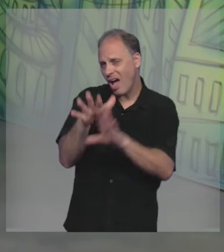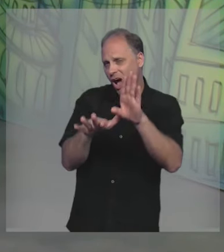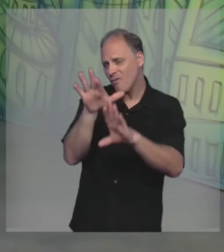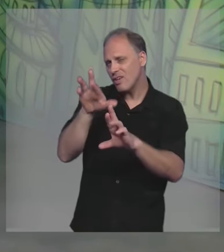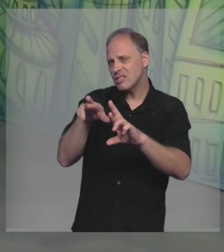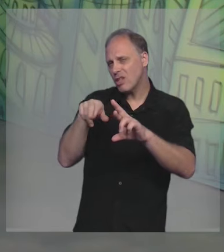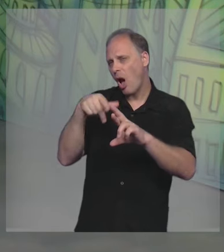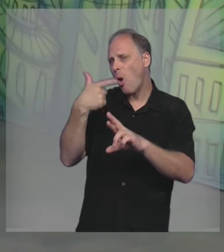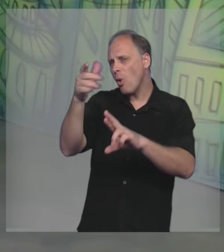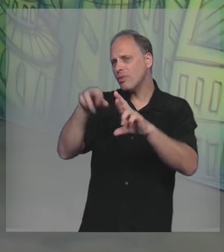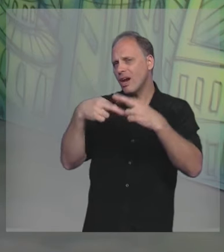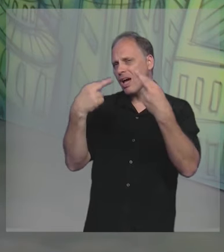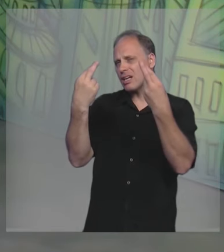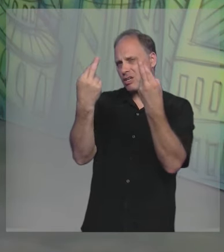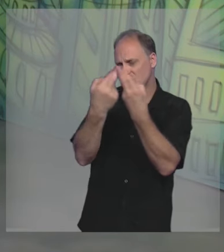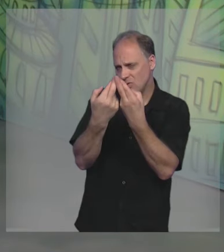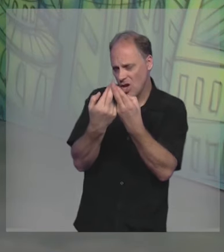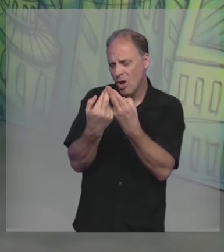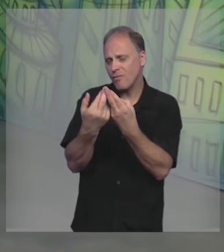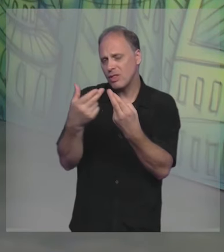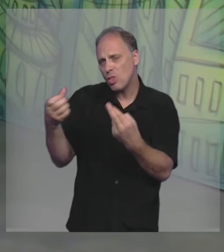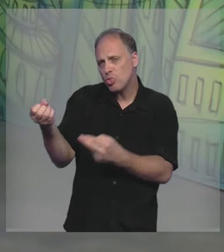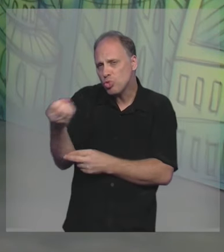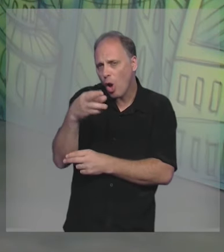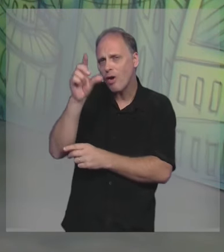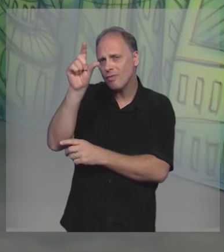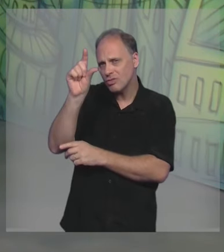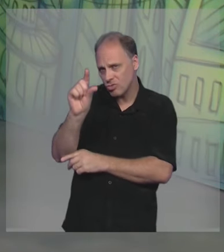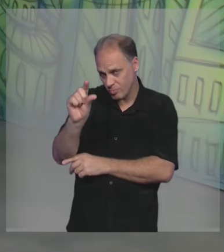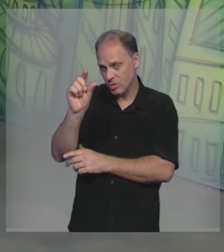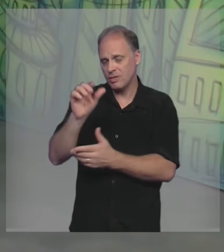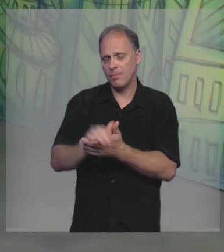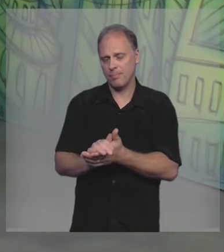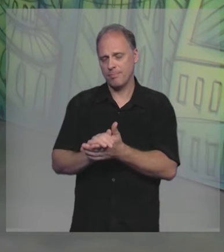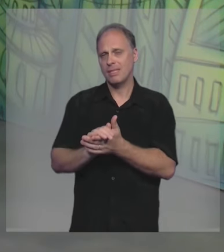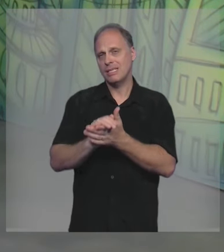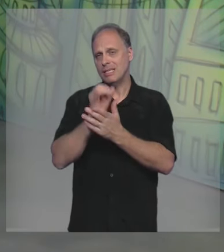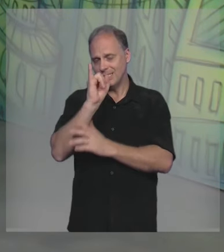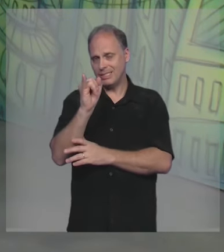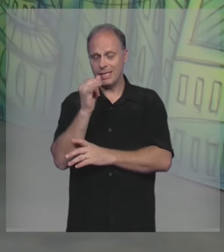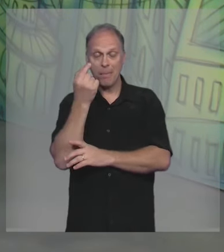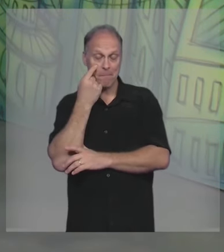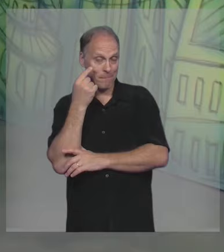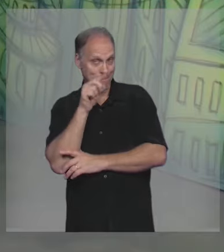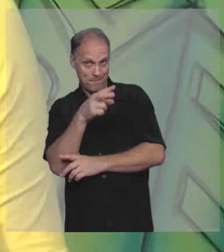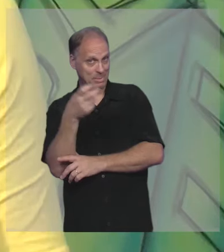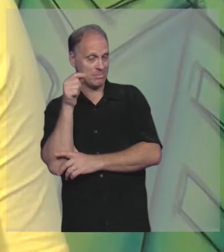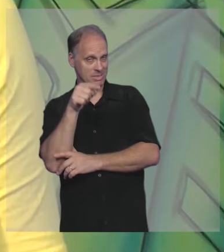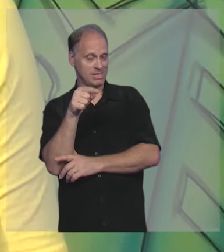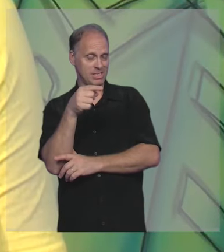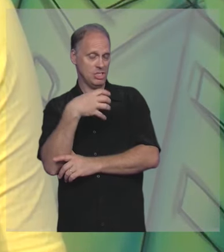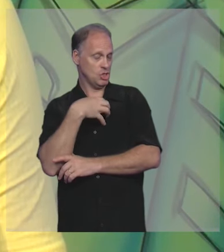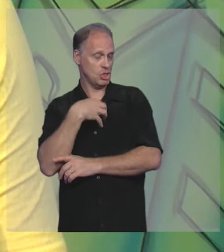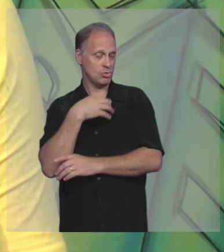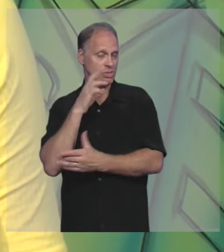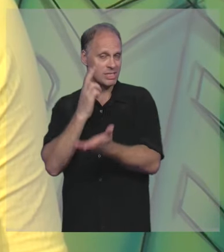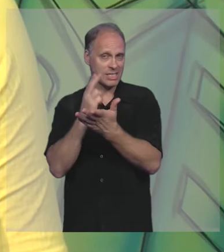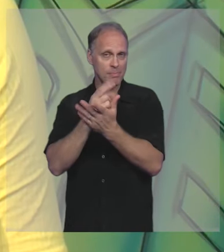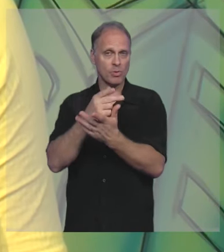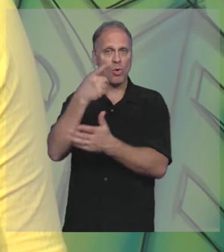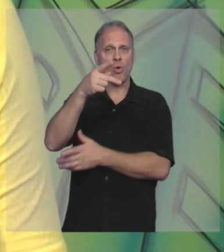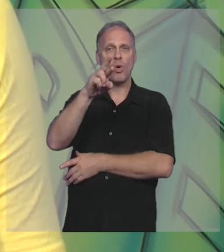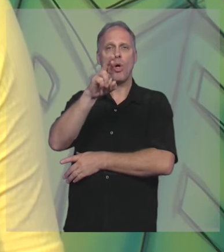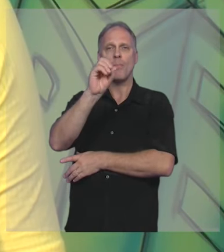reunião do Copom, mês que vem, vai ter uma nova redução. Partindo desse princípio, tá? Toda vez que o